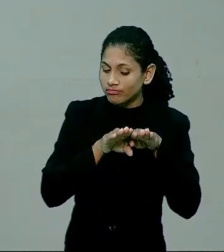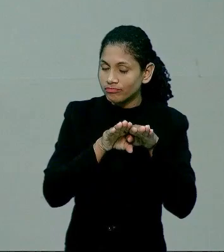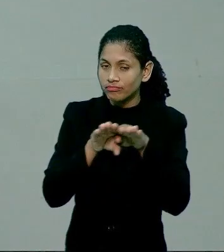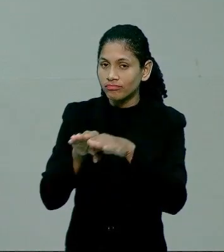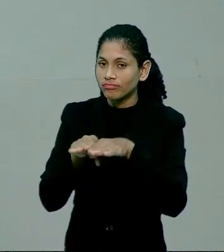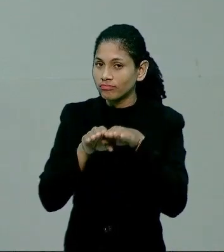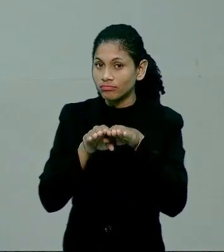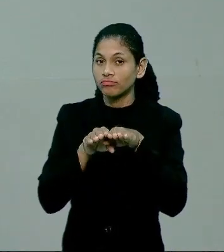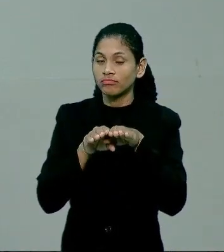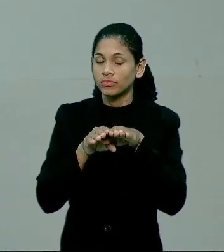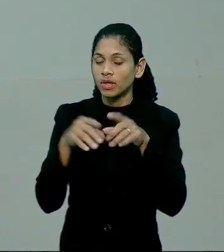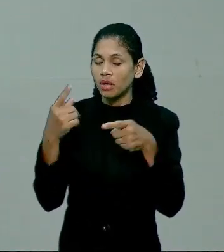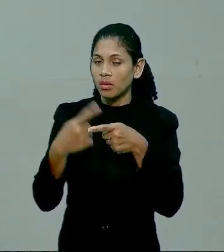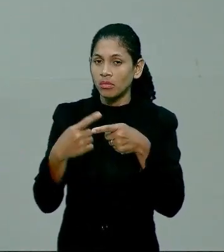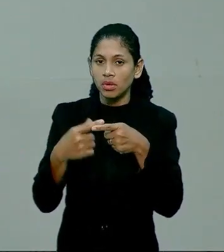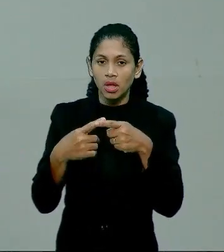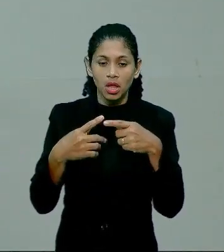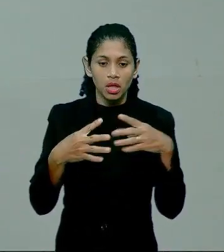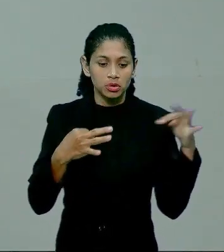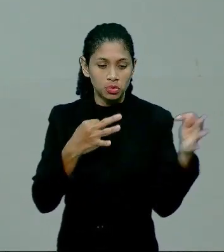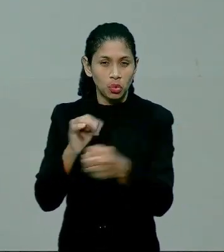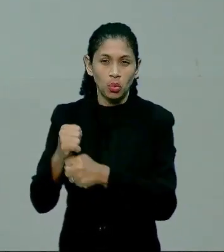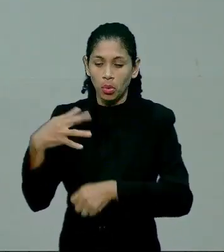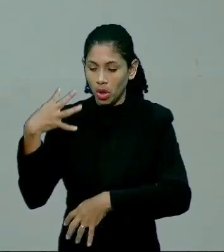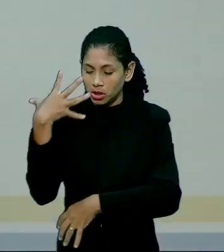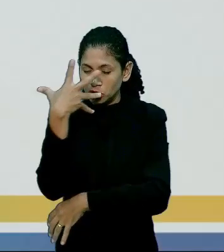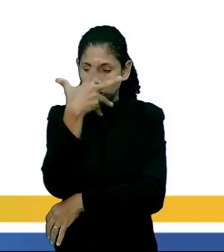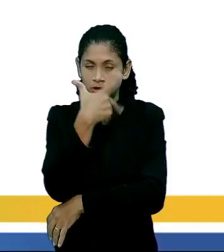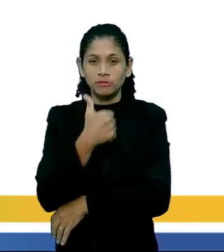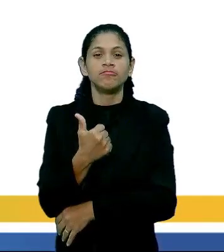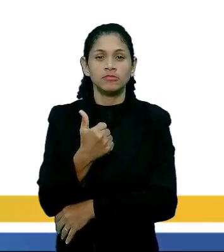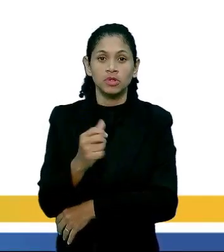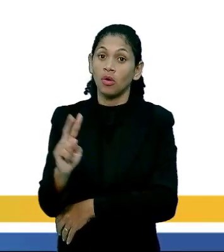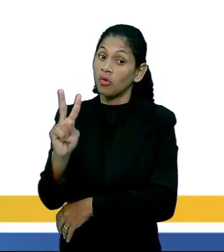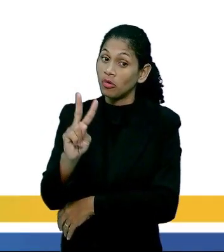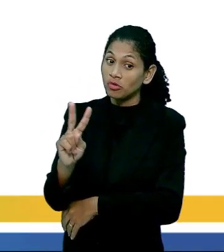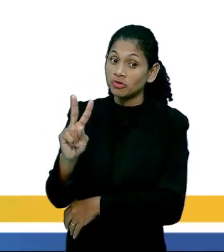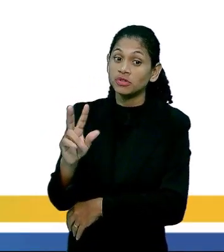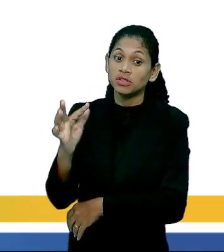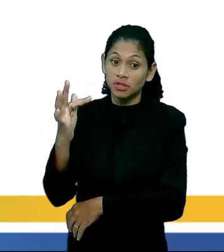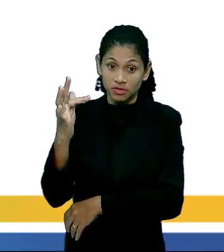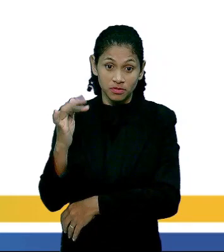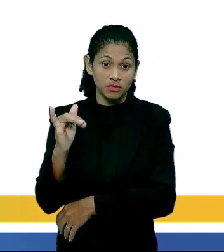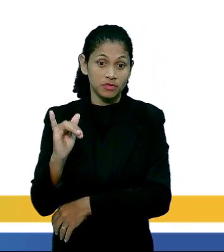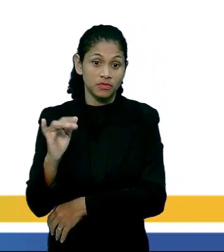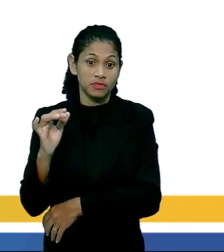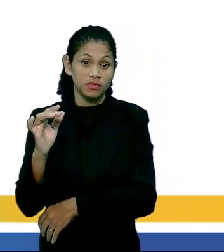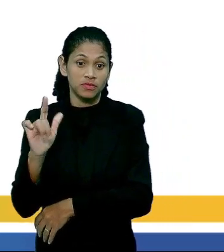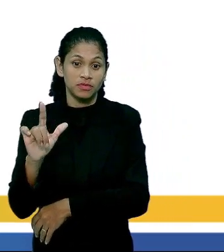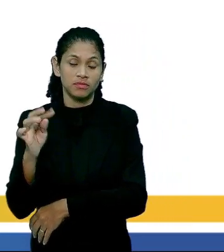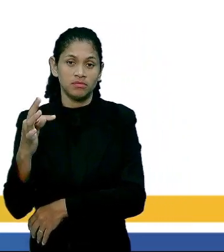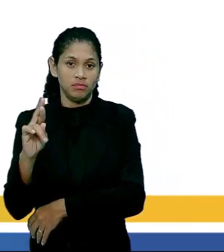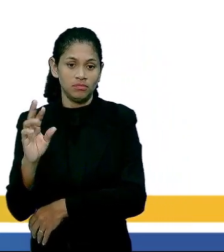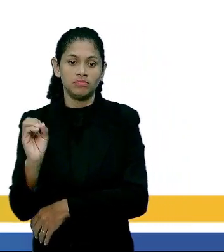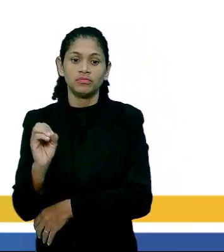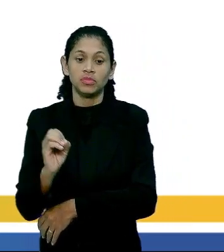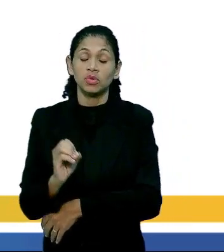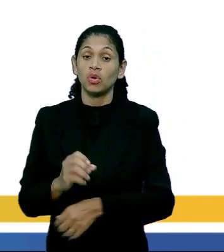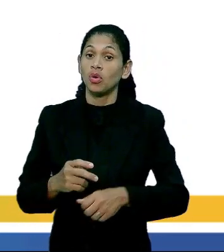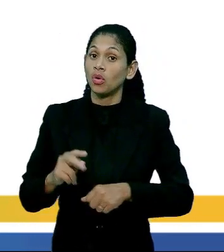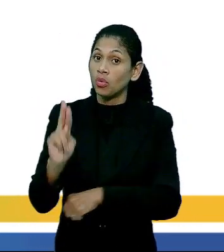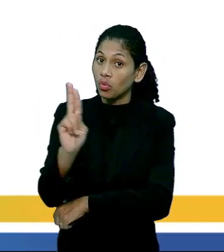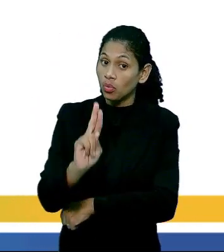ficar belo dessa mesma forma. E usa os filtros, a harmonização, esse mesmo direcionamento, tem o uso de anabolizantes, que a gente já mencionou em